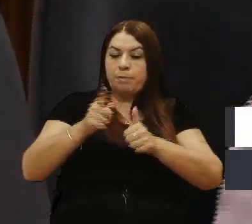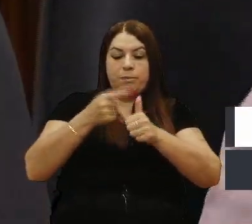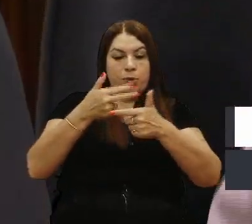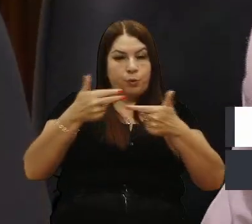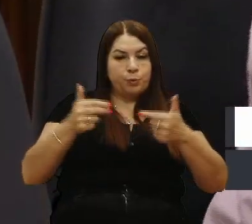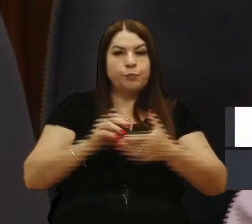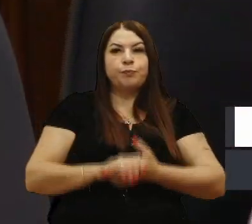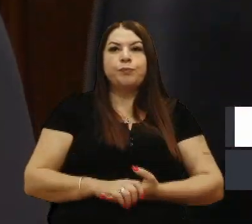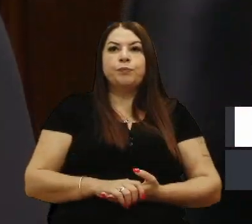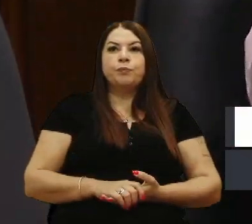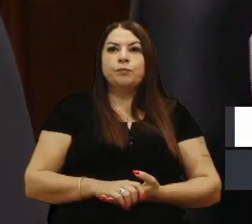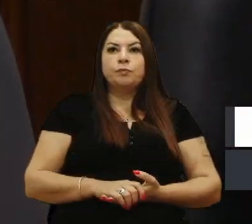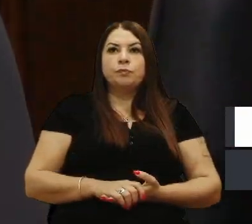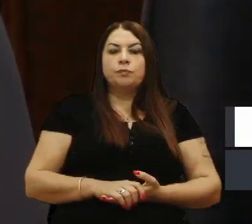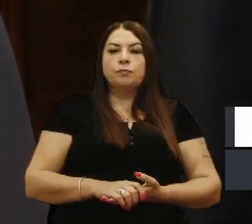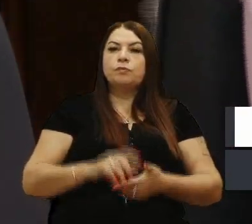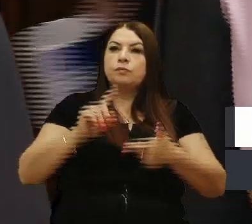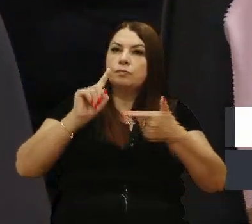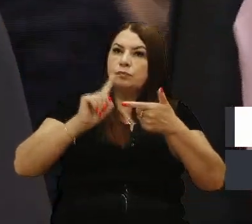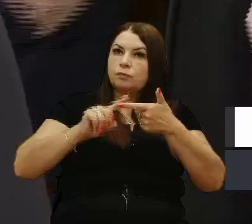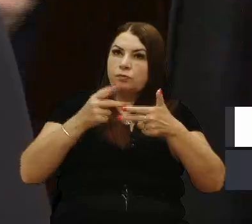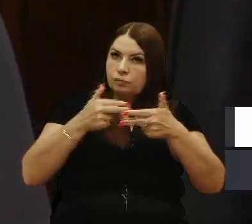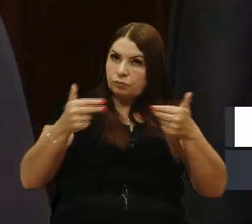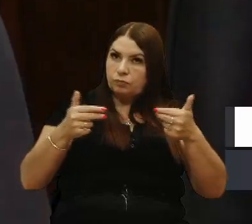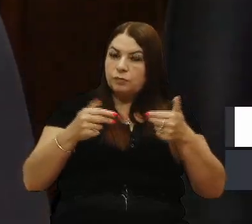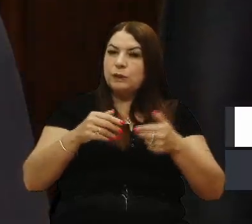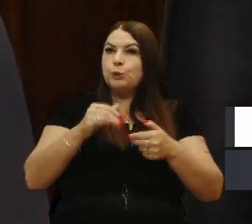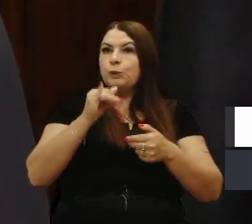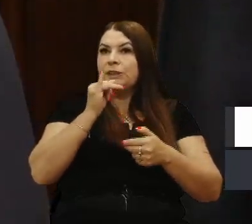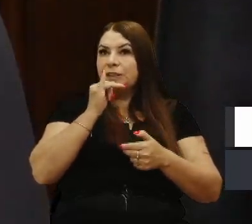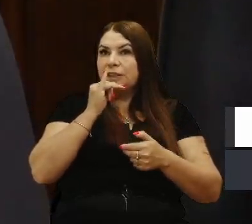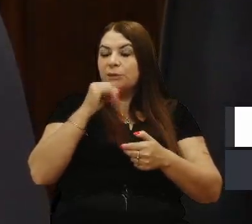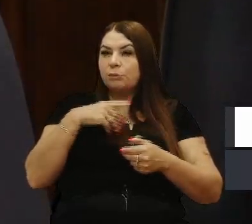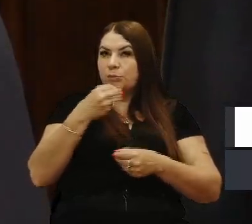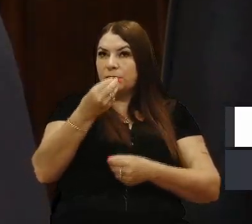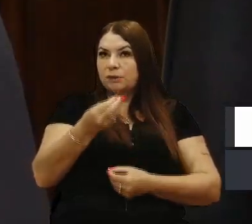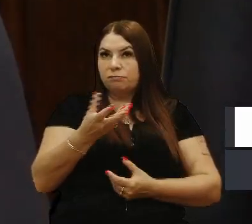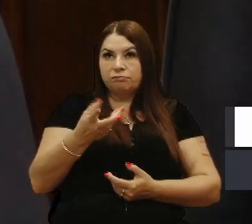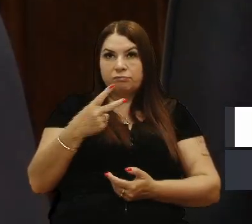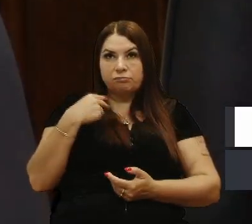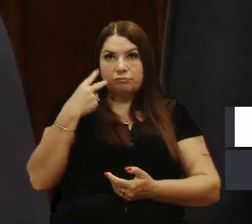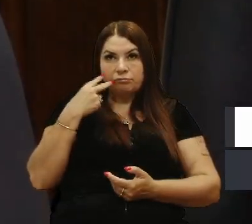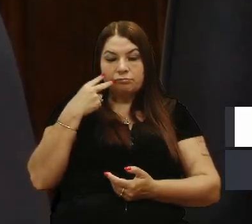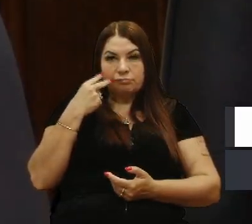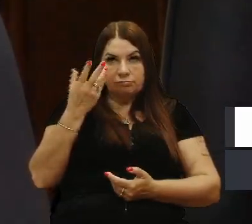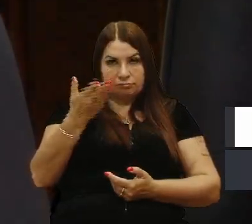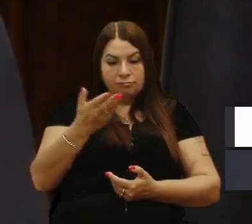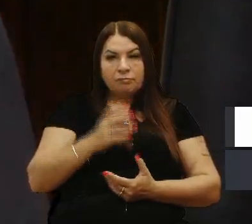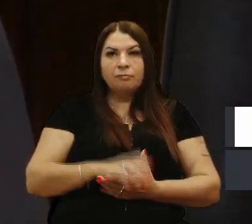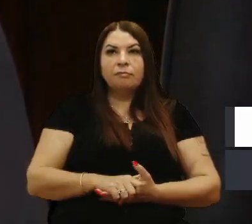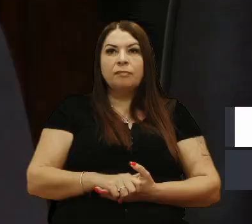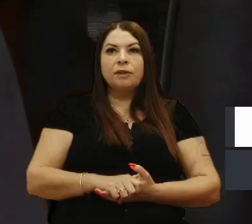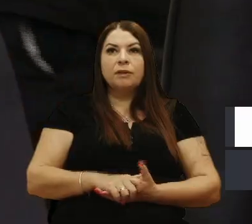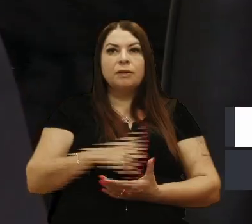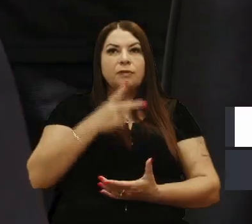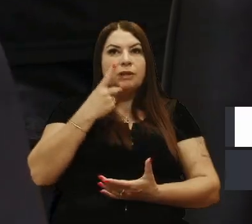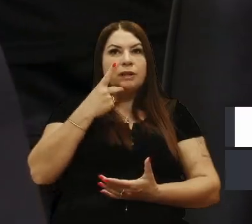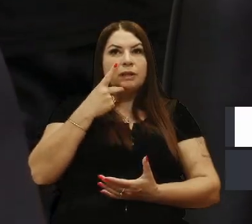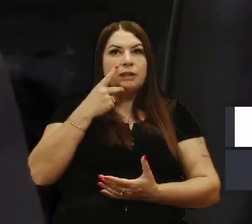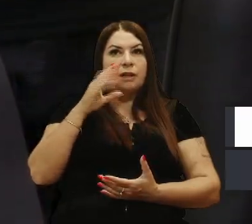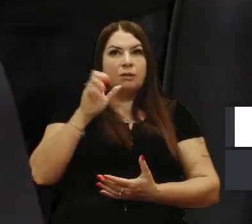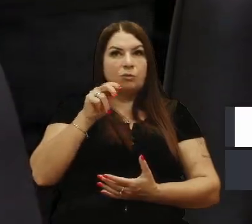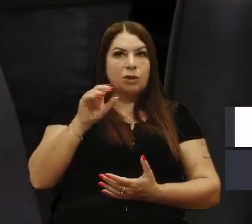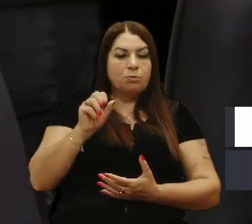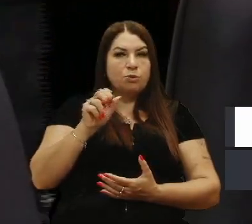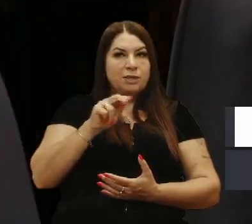coisa. Segunda, o exemplo que eu tenho para lhe dar, vereador Sandro Fantinel, nós estamos falando do Campos da Serra,